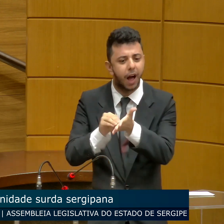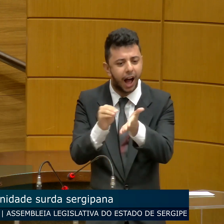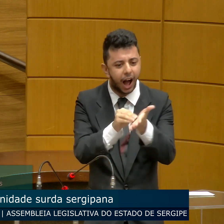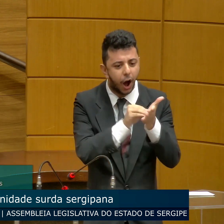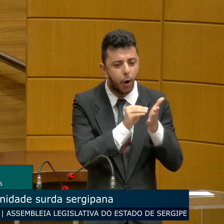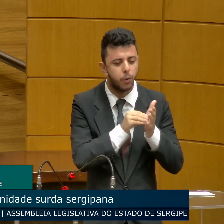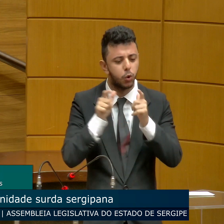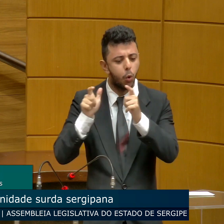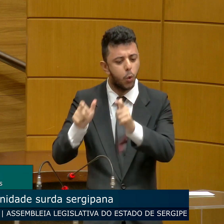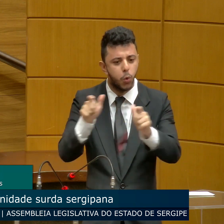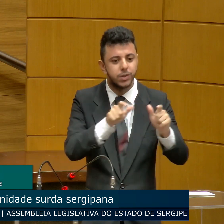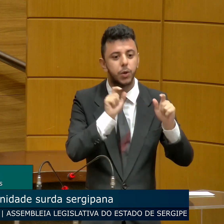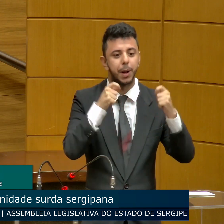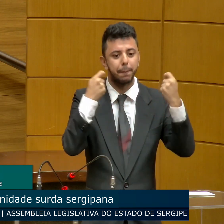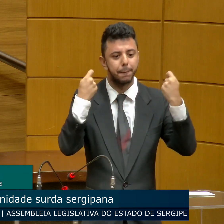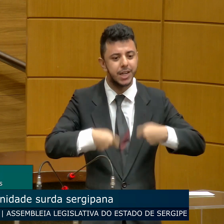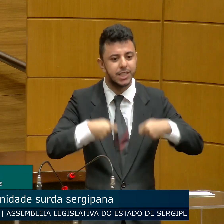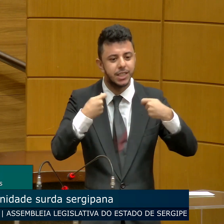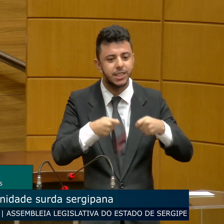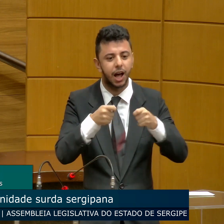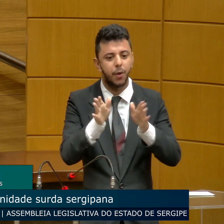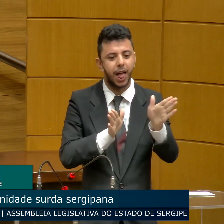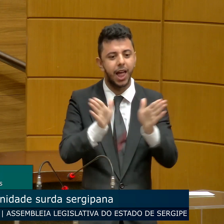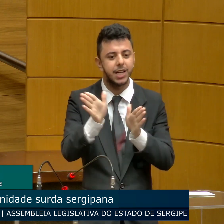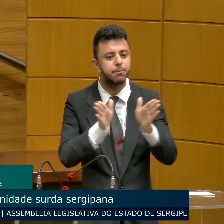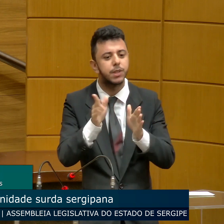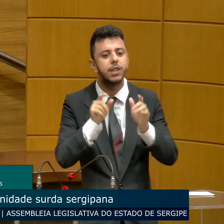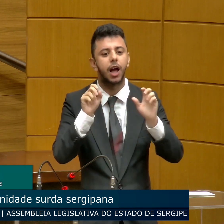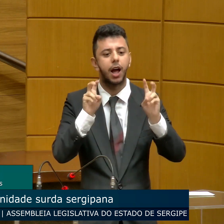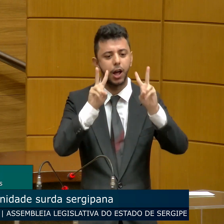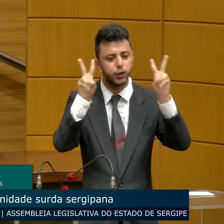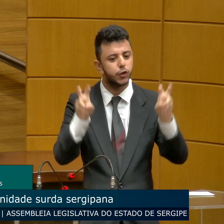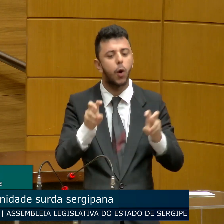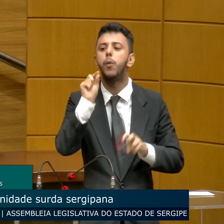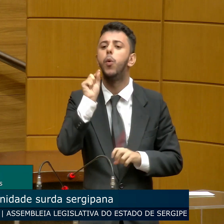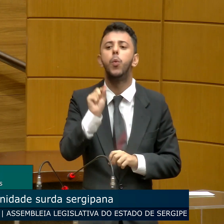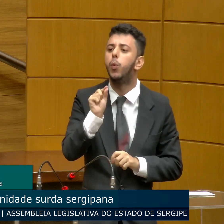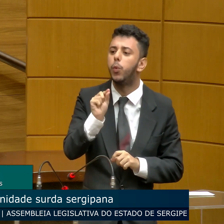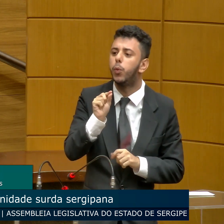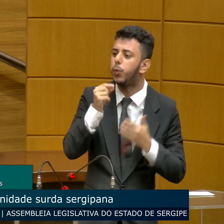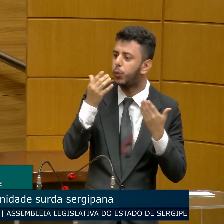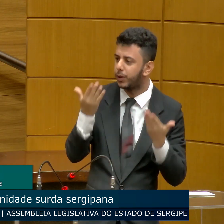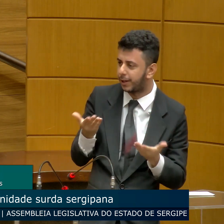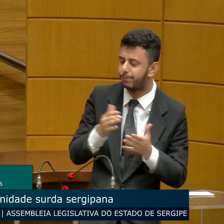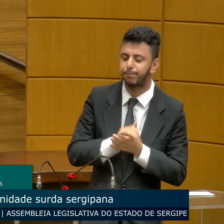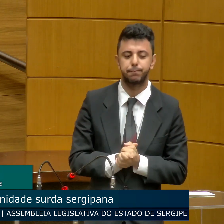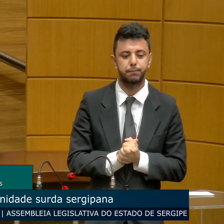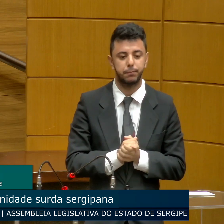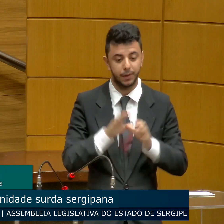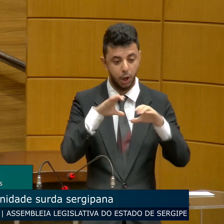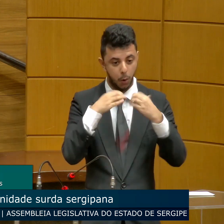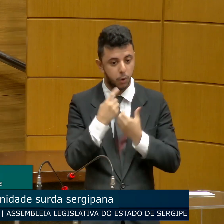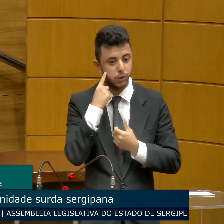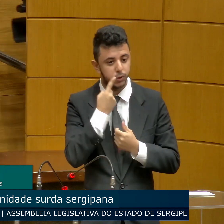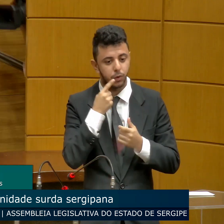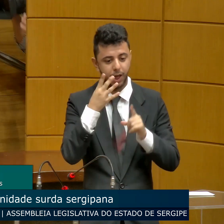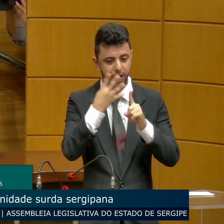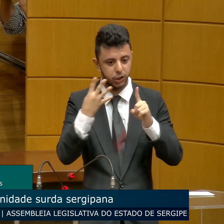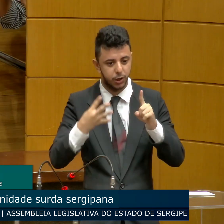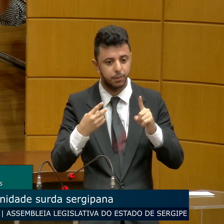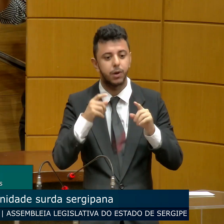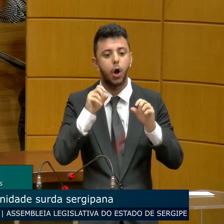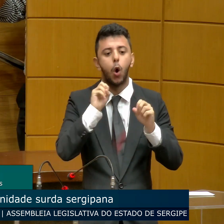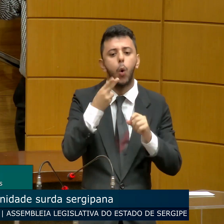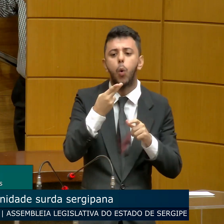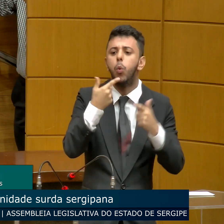E aí a gente pensa, o que é que está faltando, né, nos locais? A acessibilidade, né, esse tema. Então,